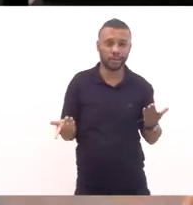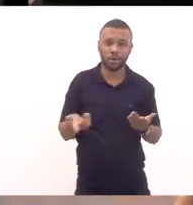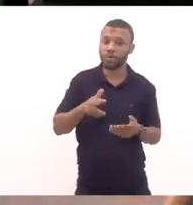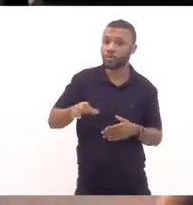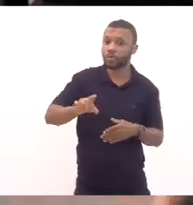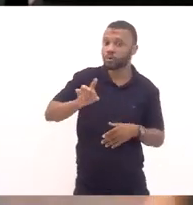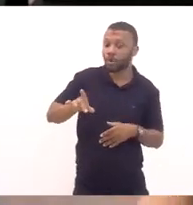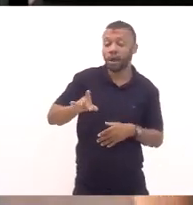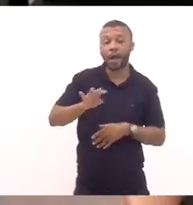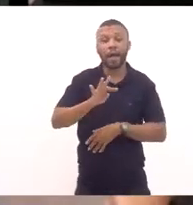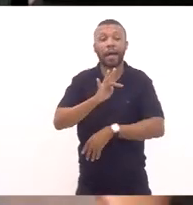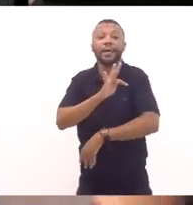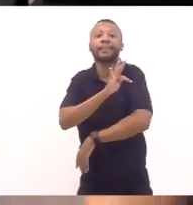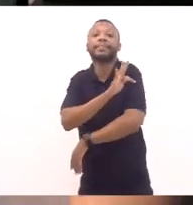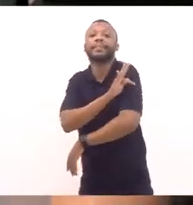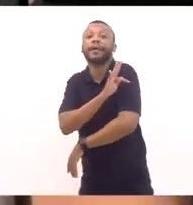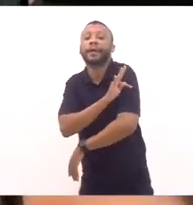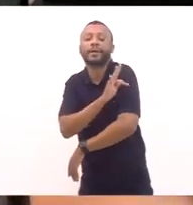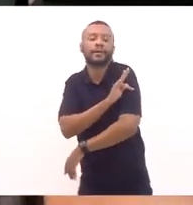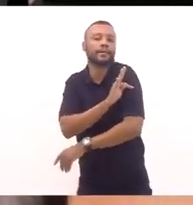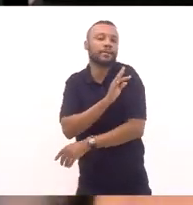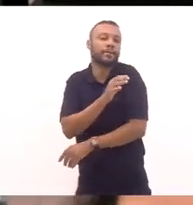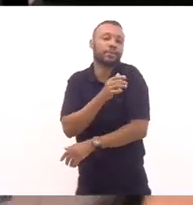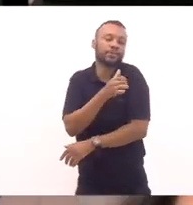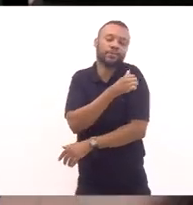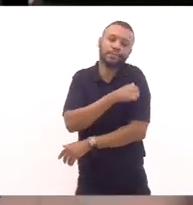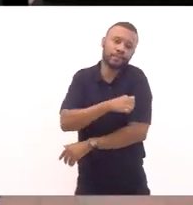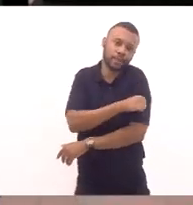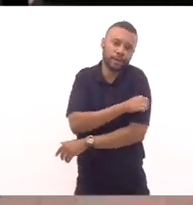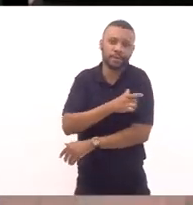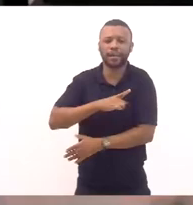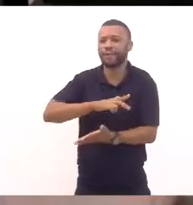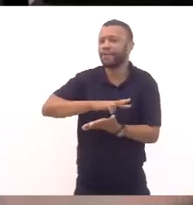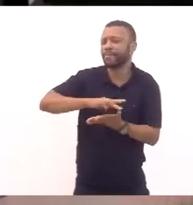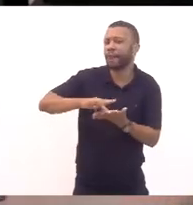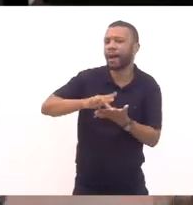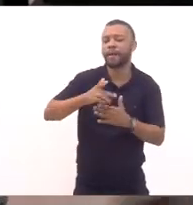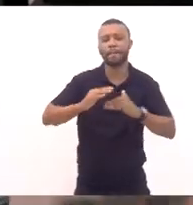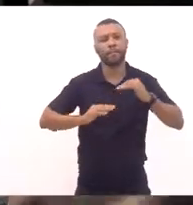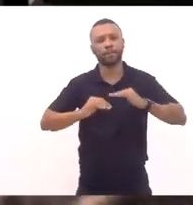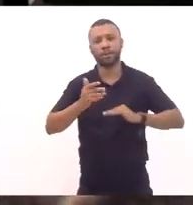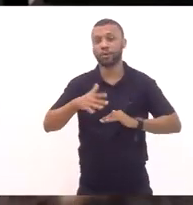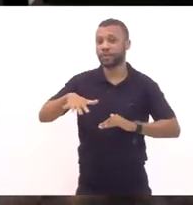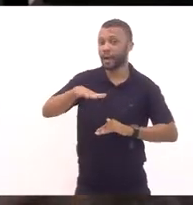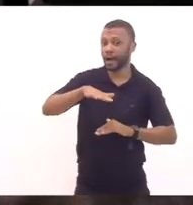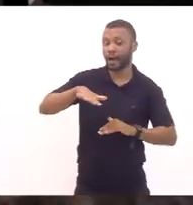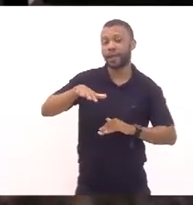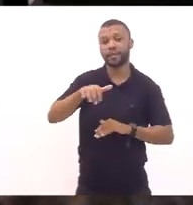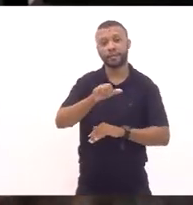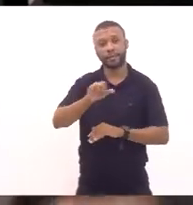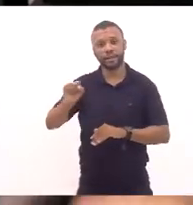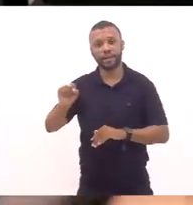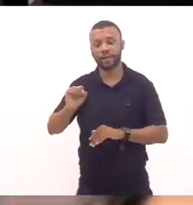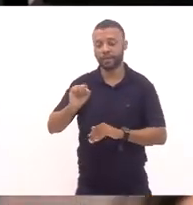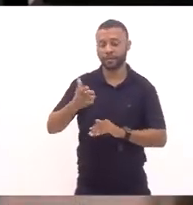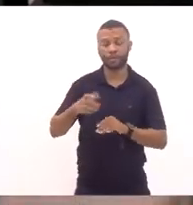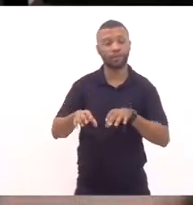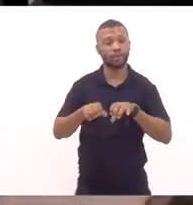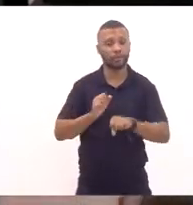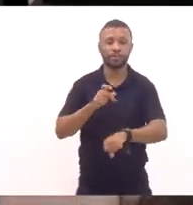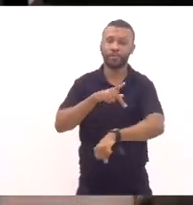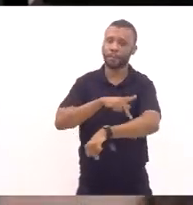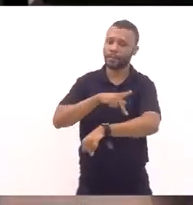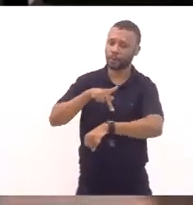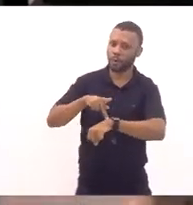eu tenho várias profissões, né? Pois é, sou da área de assistência, sou pedagoga e por aí vai.